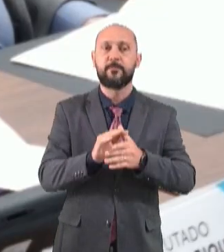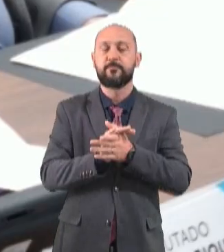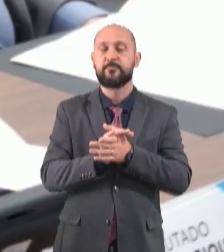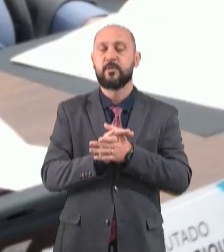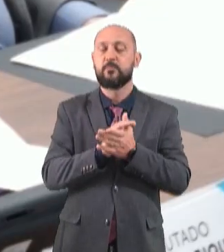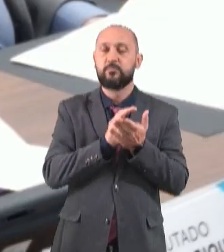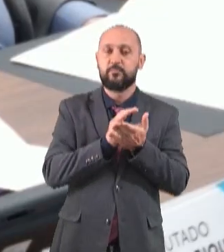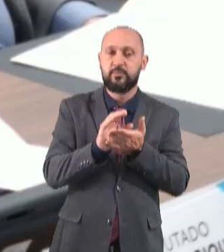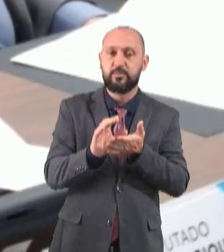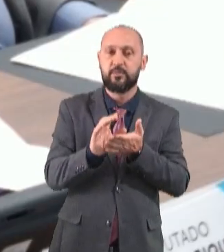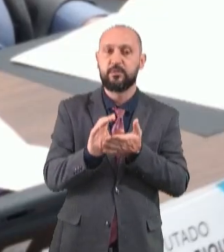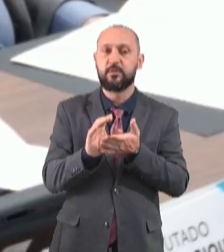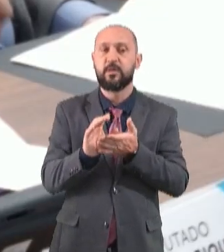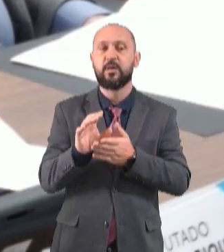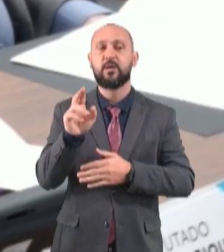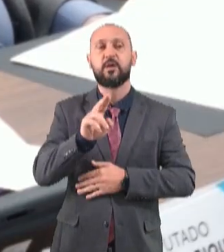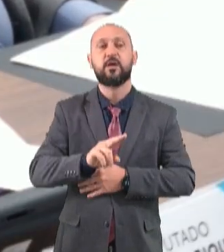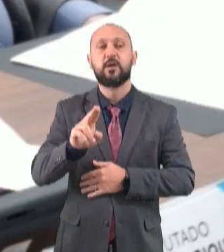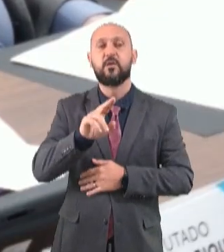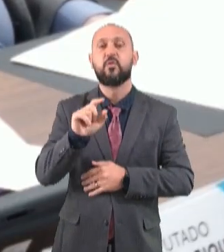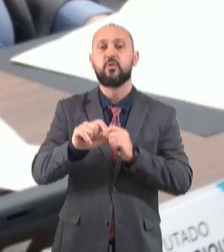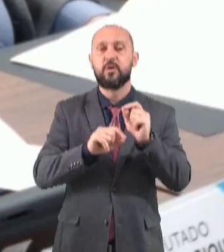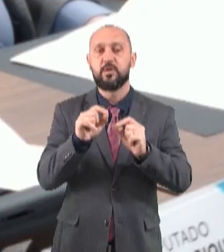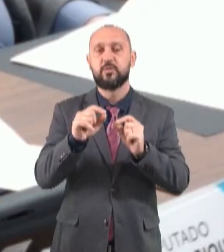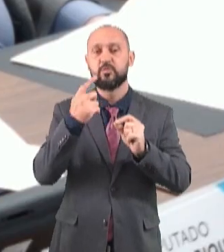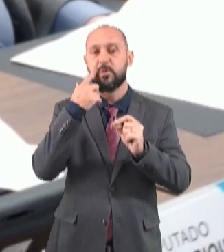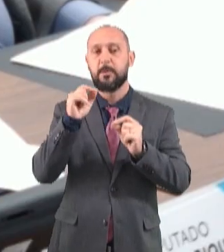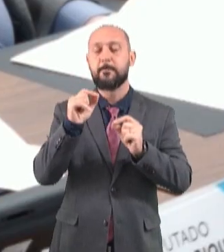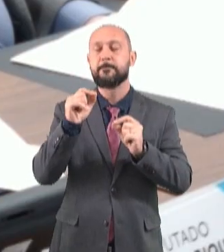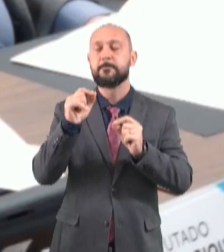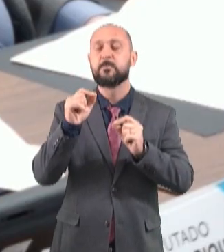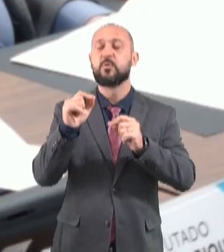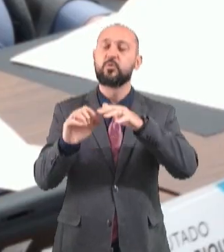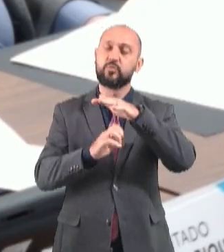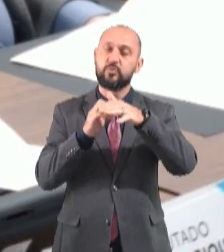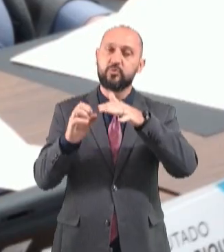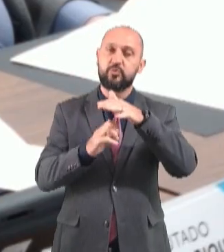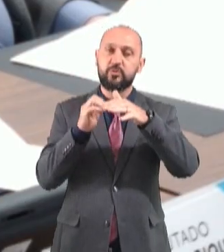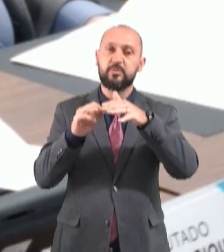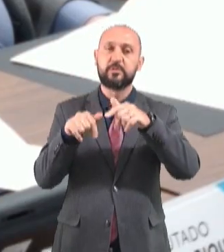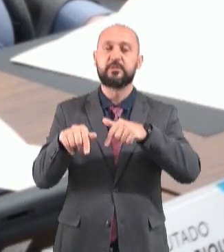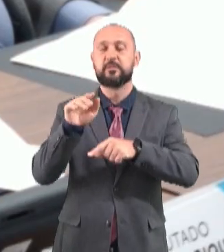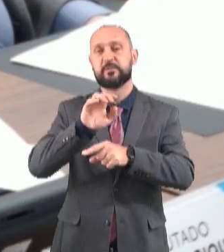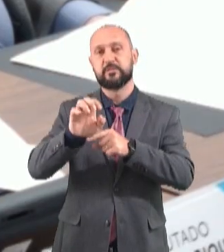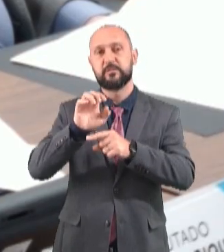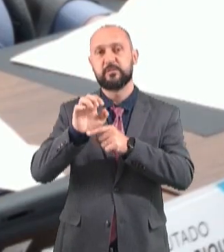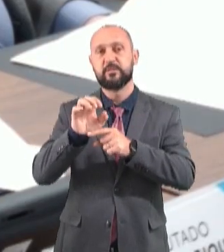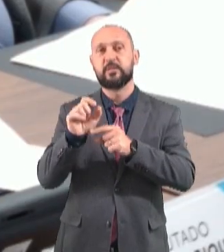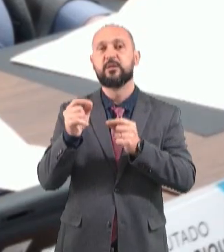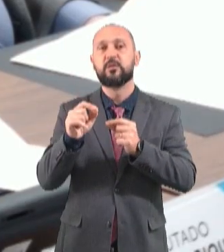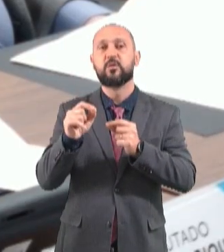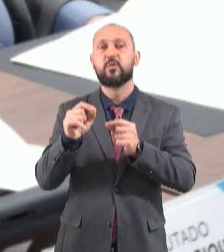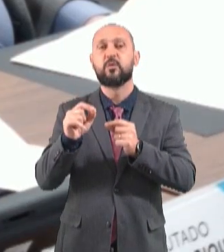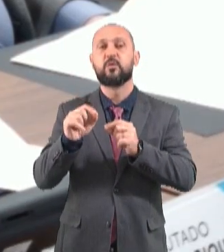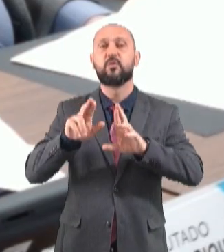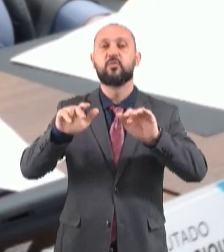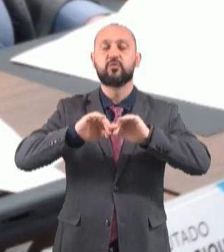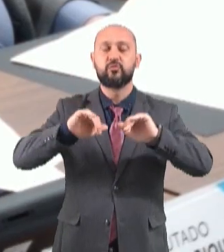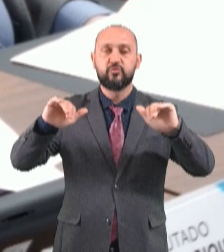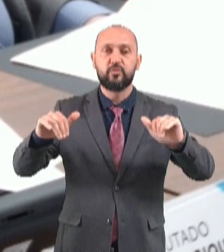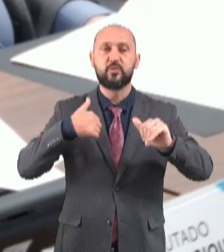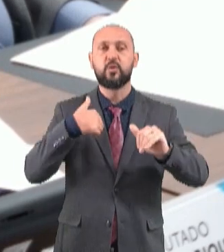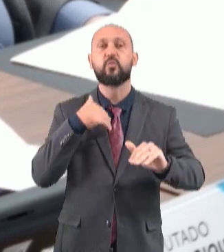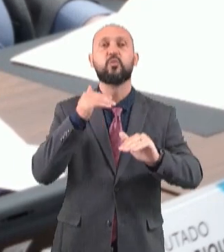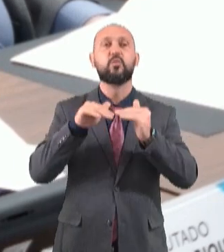receber incentivo, é tratar os empresários, os pequenos, médios desse Estado com grande divergência, o